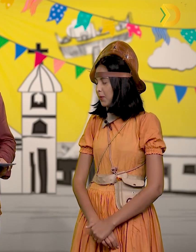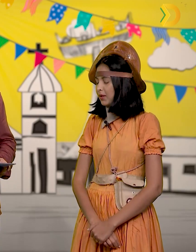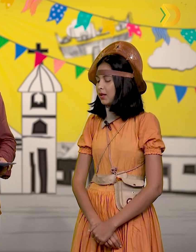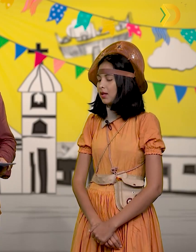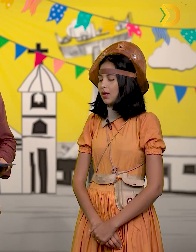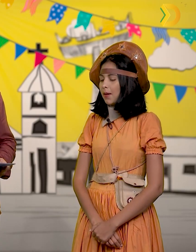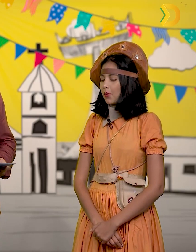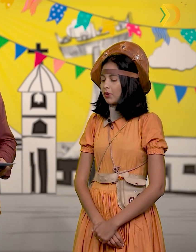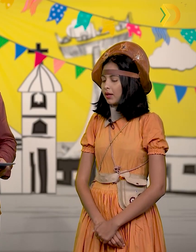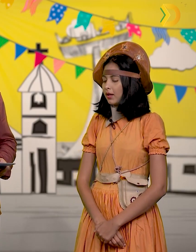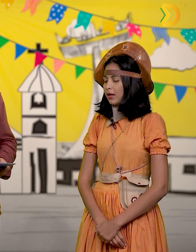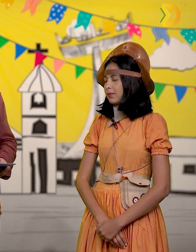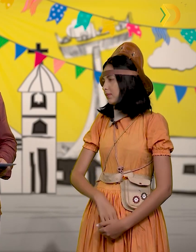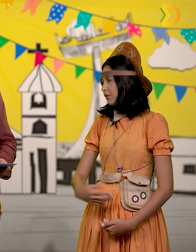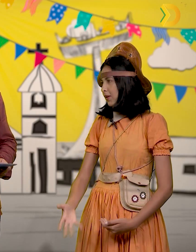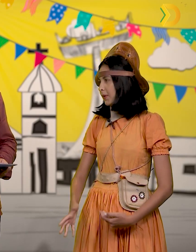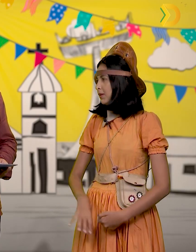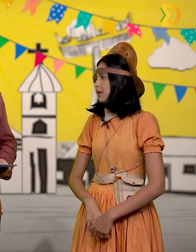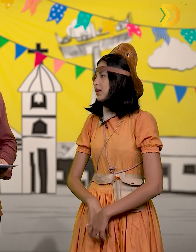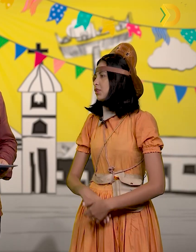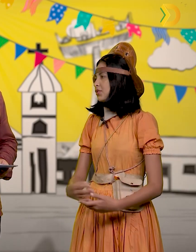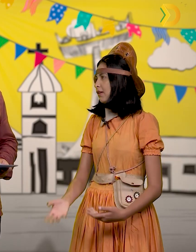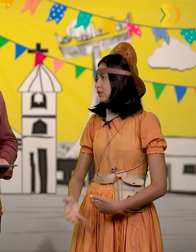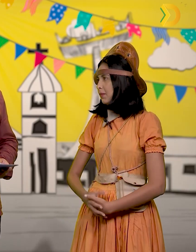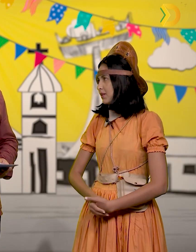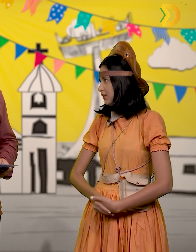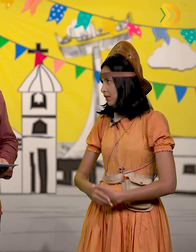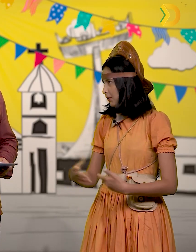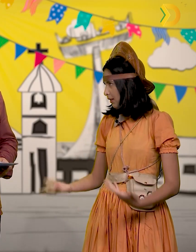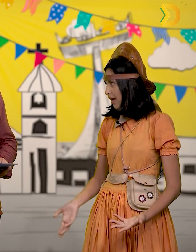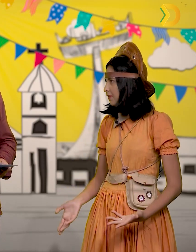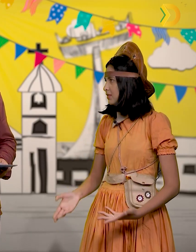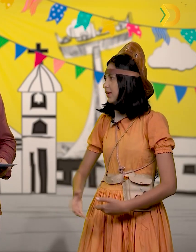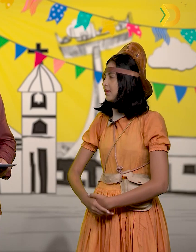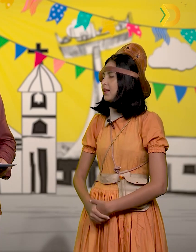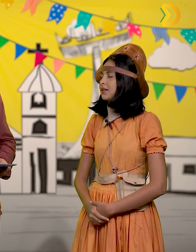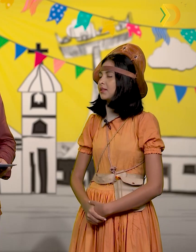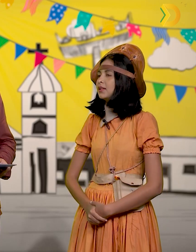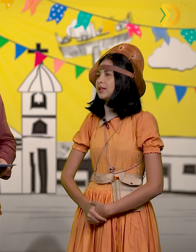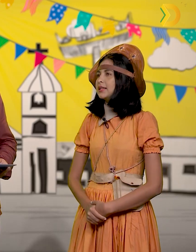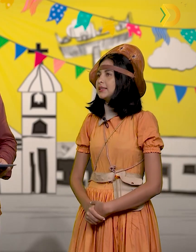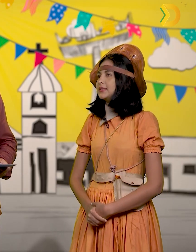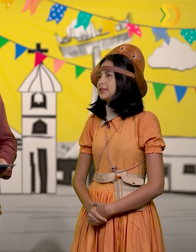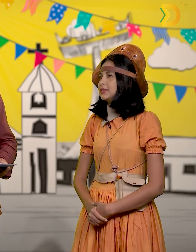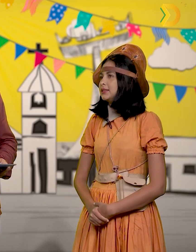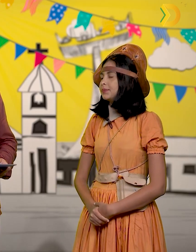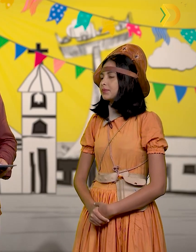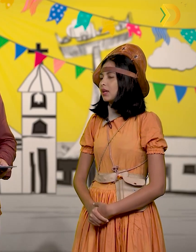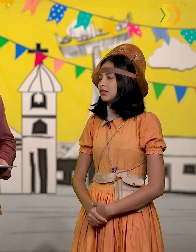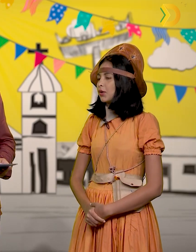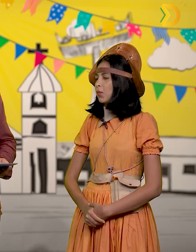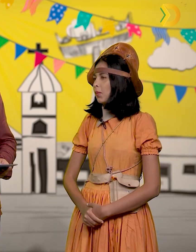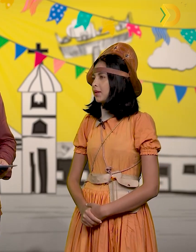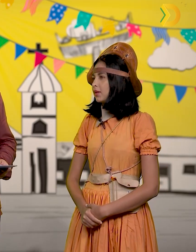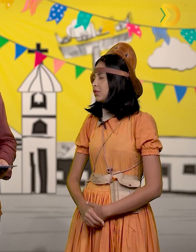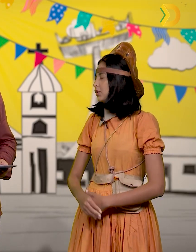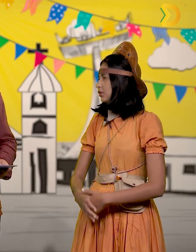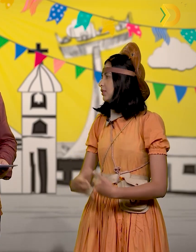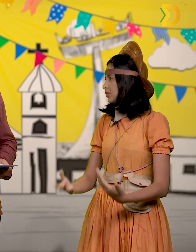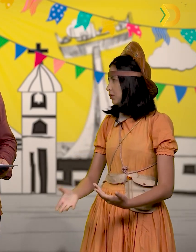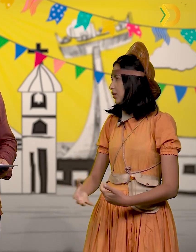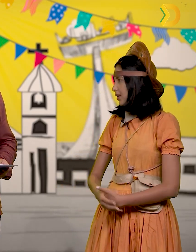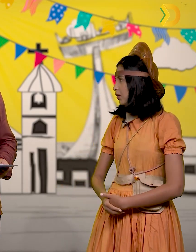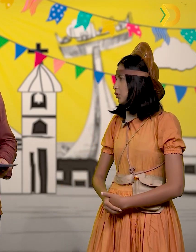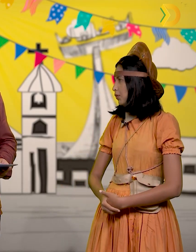do grupo, né? Porque, devido à pandemia, a gente estava se apresentando em lives, né, na Link. E chegou um momento que a